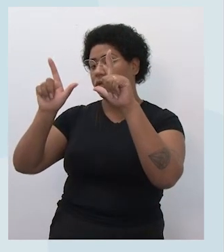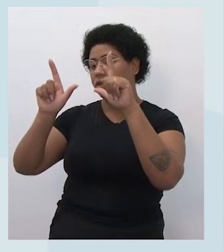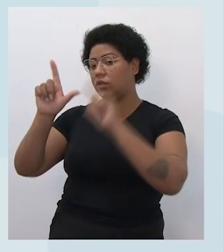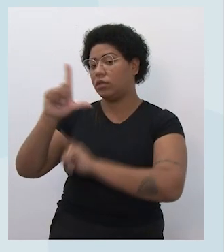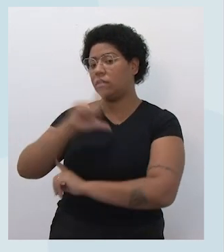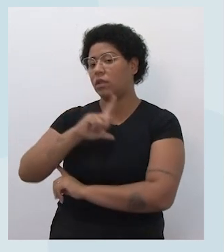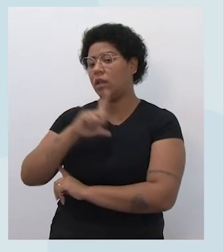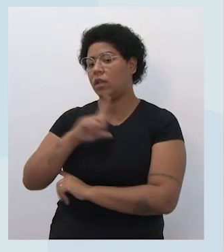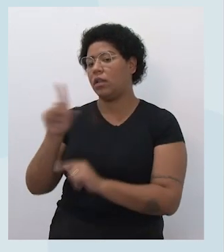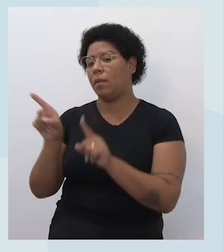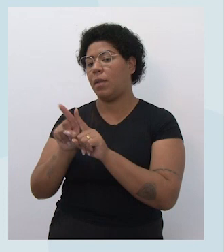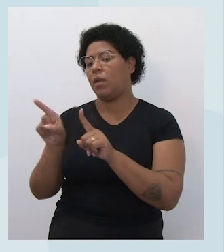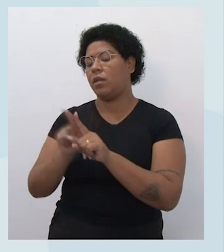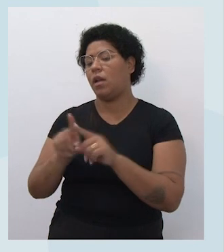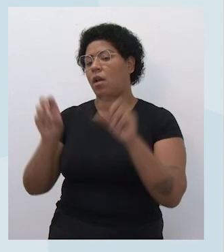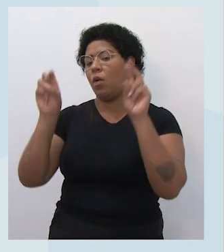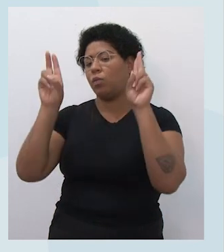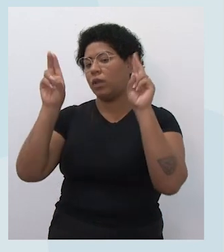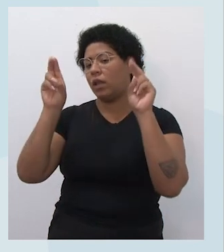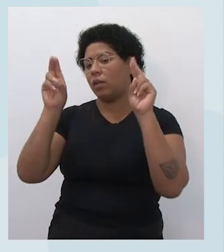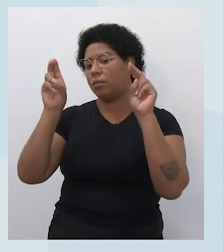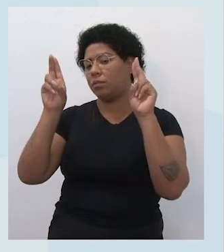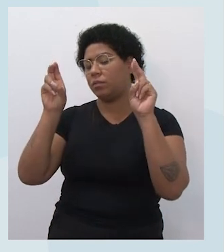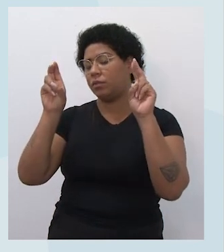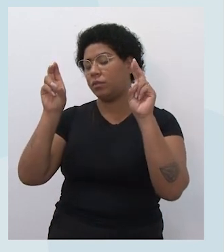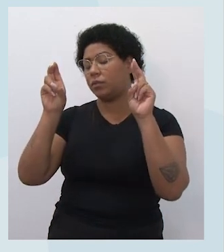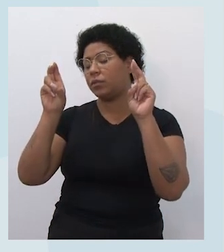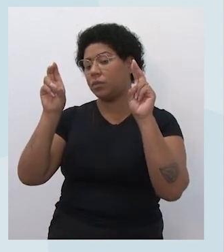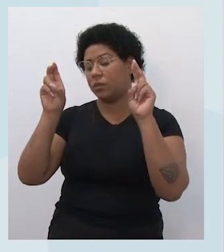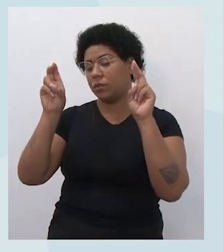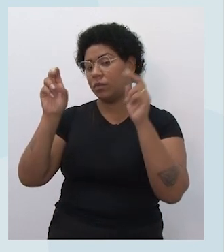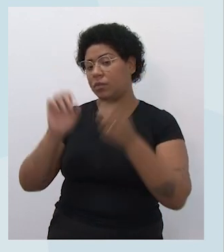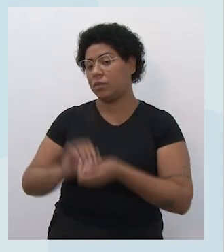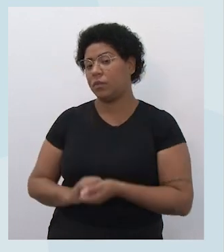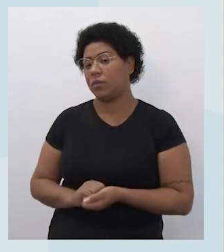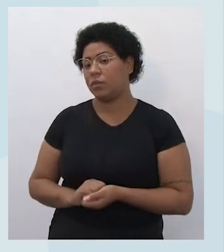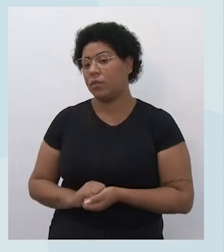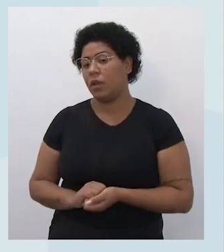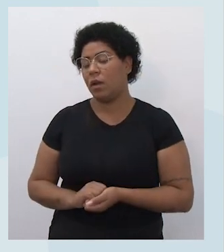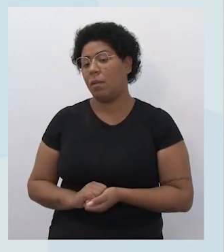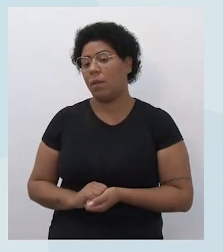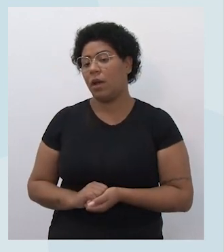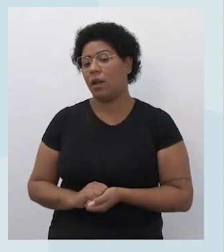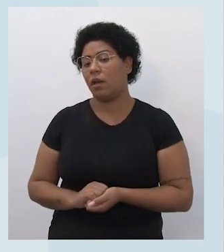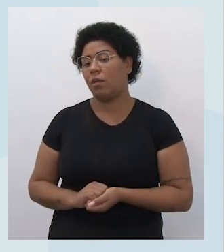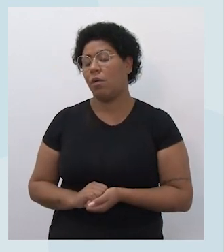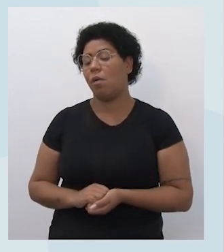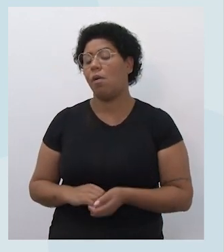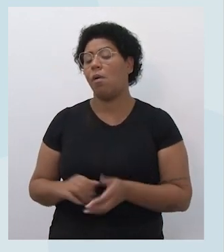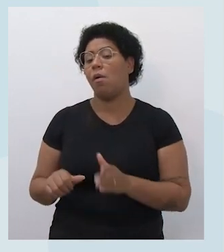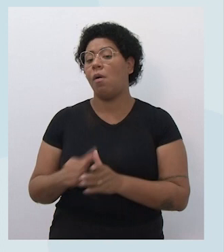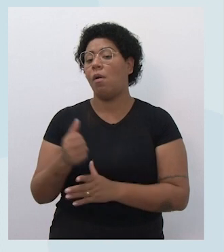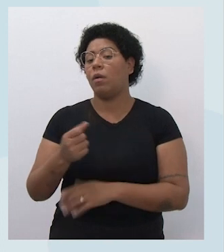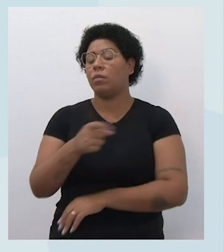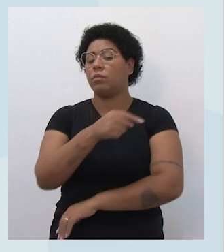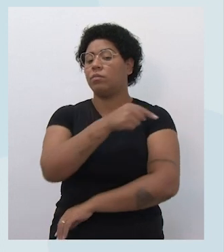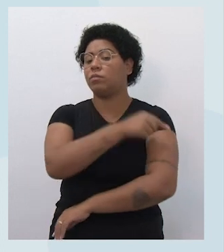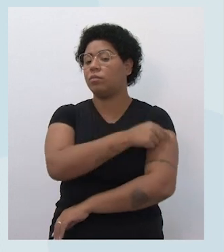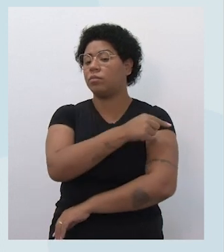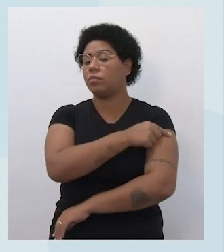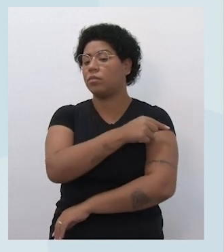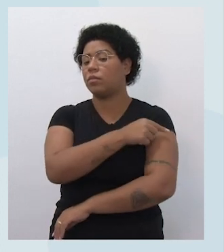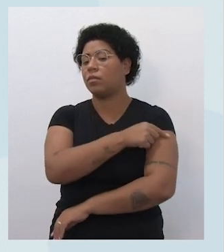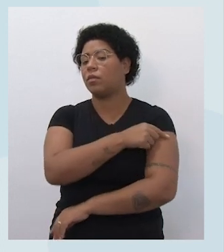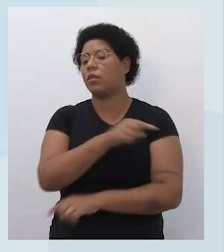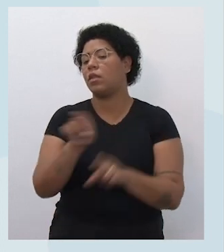aí o projeto para o 1º ano do ensino médio, também com o seu tema e